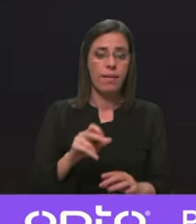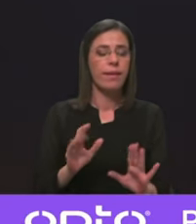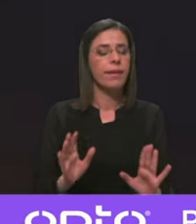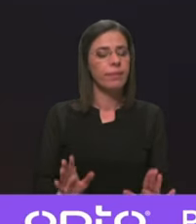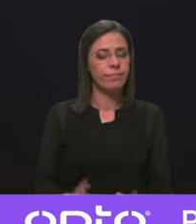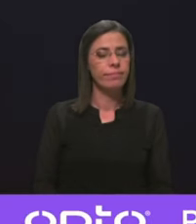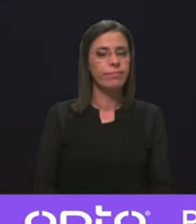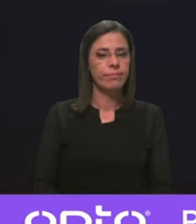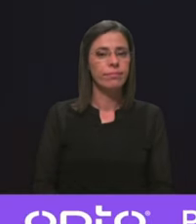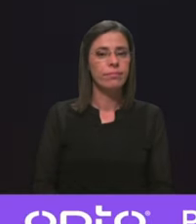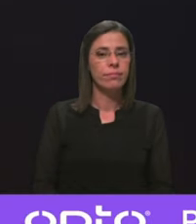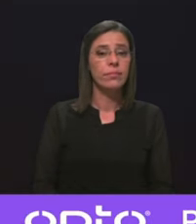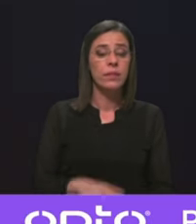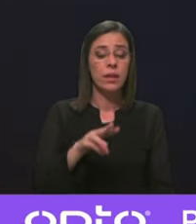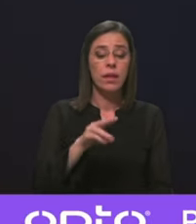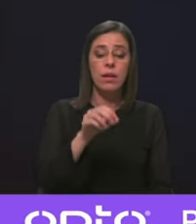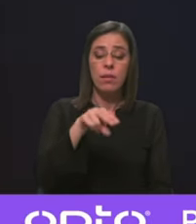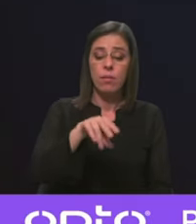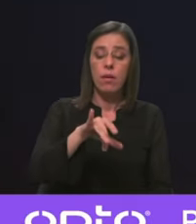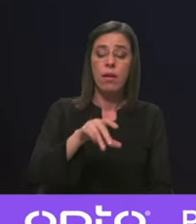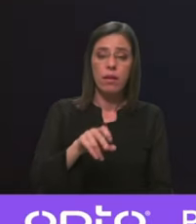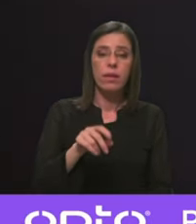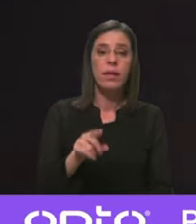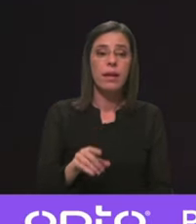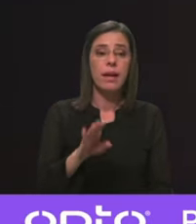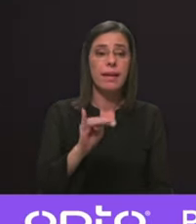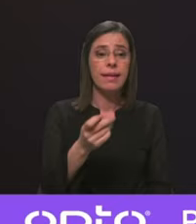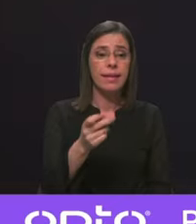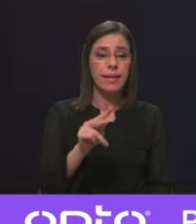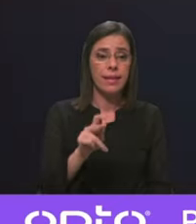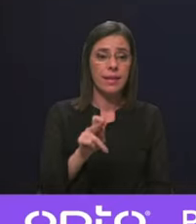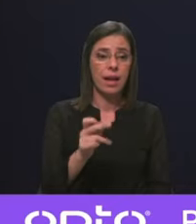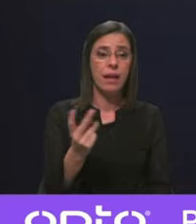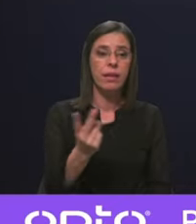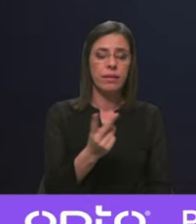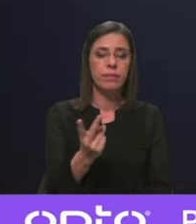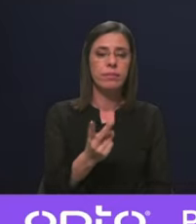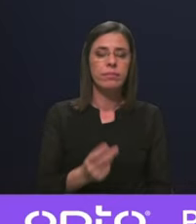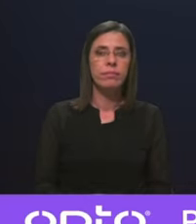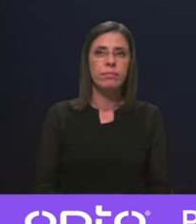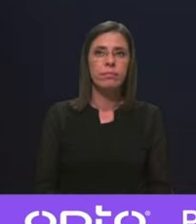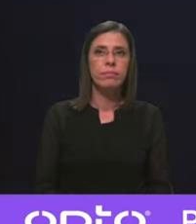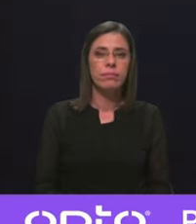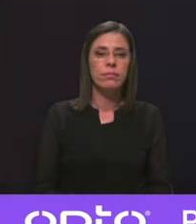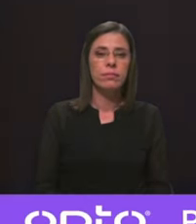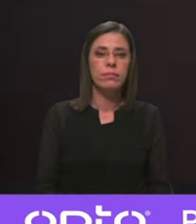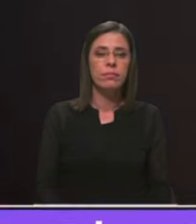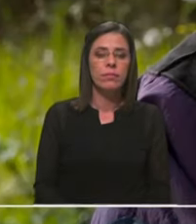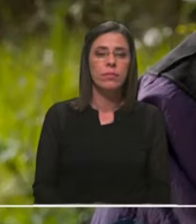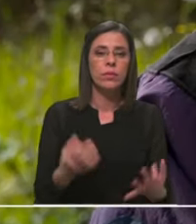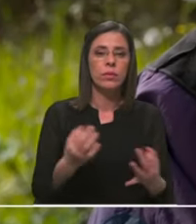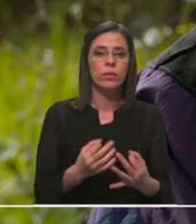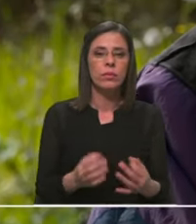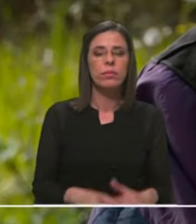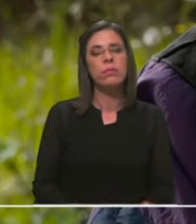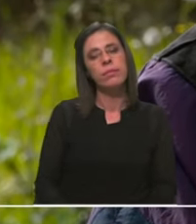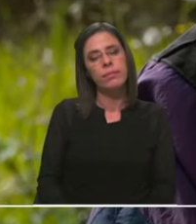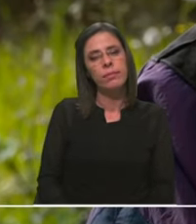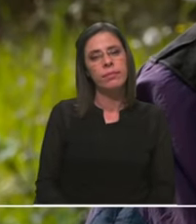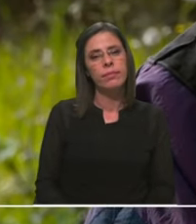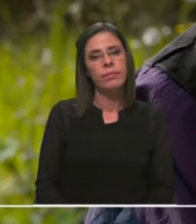Mónica porque a Mónica e a Sara chegaram a